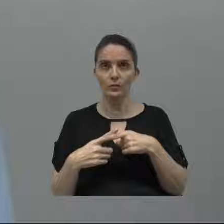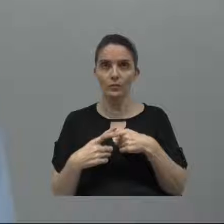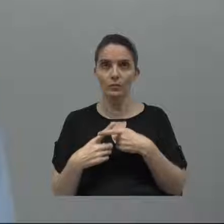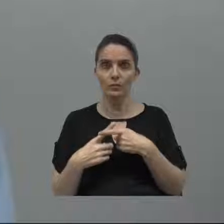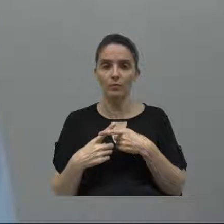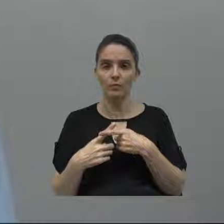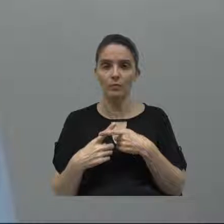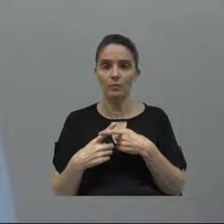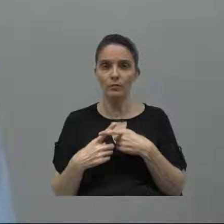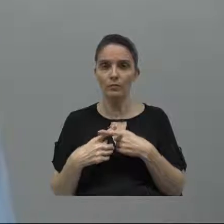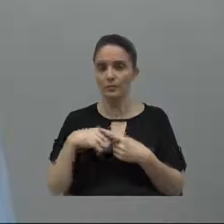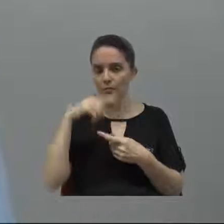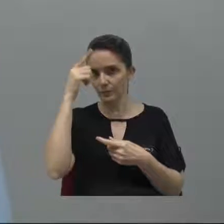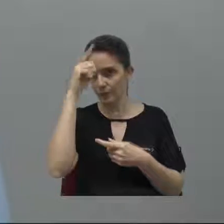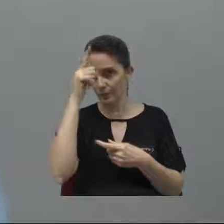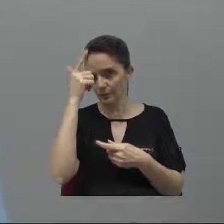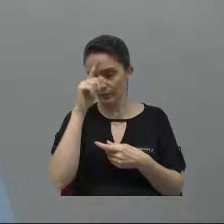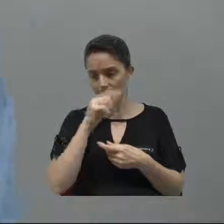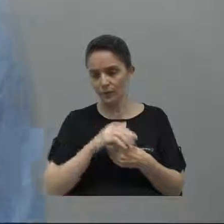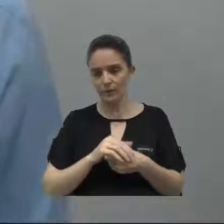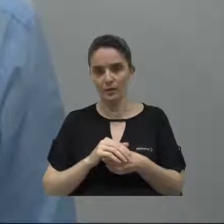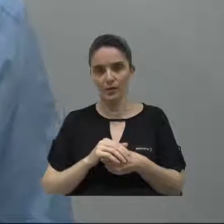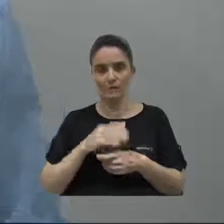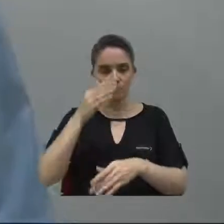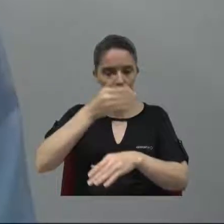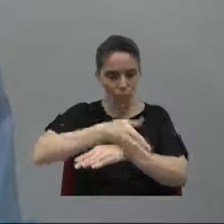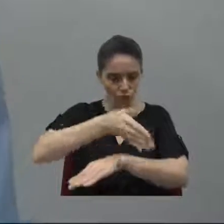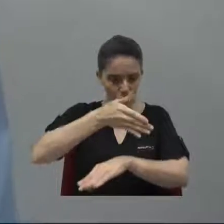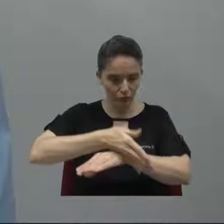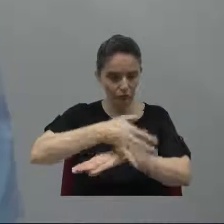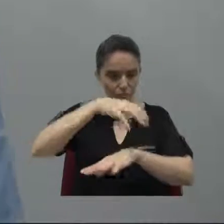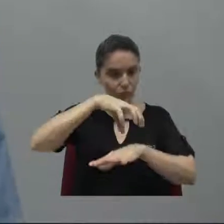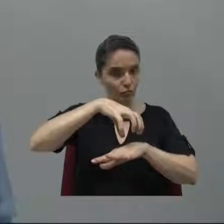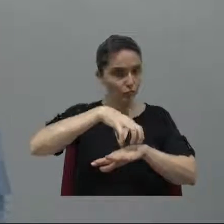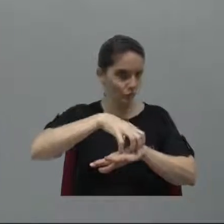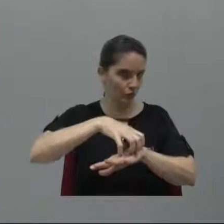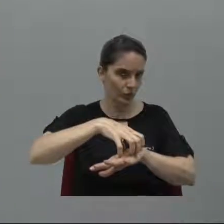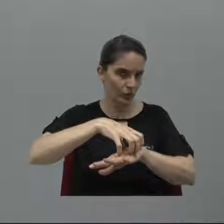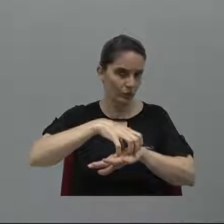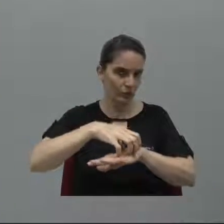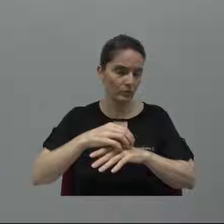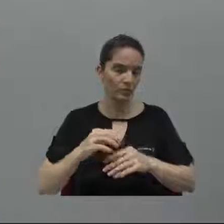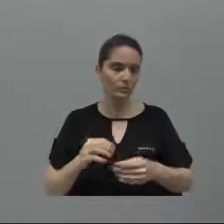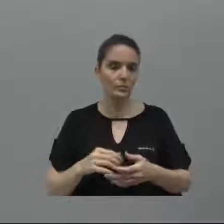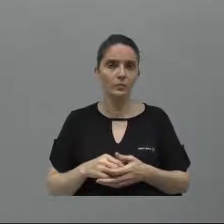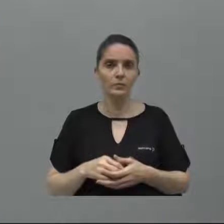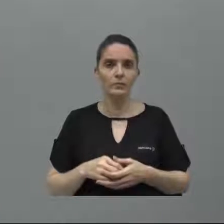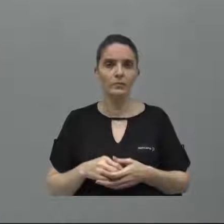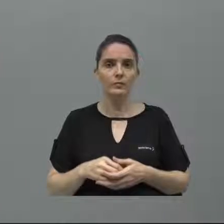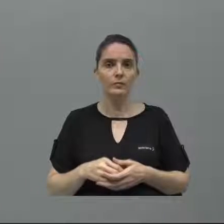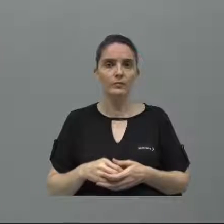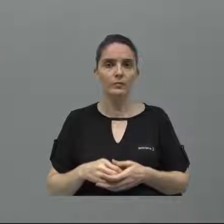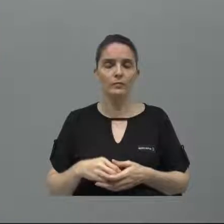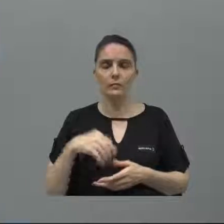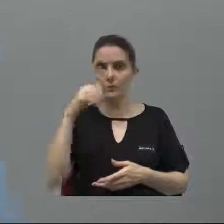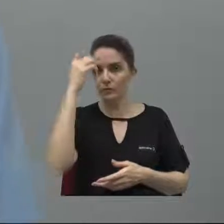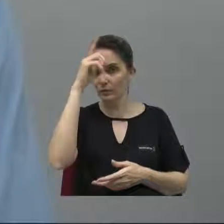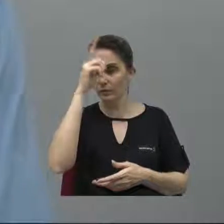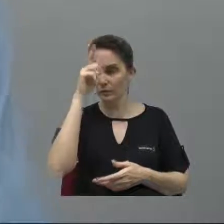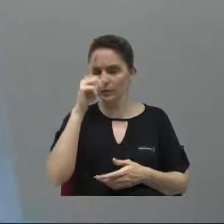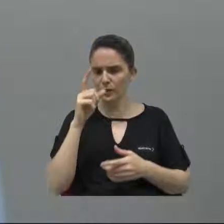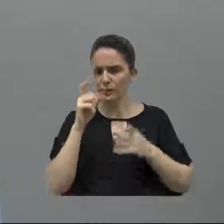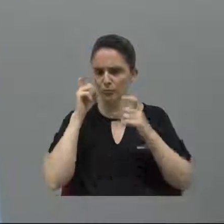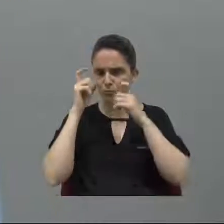eu frequento, visito os centros comunitários e fico até preocupado com essa distância de